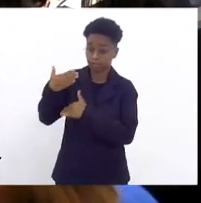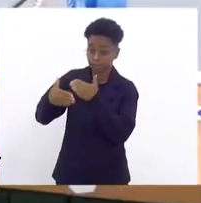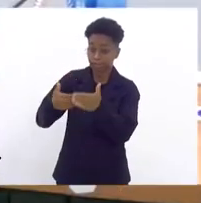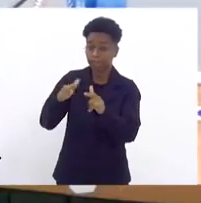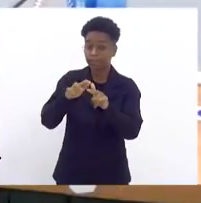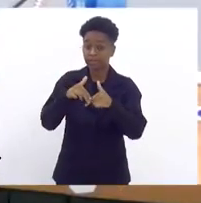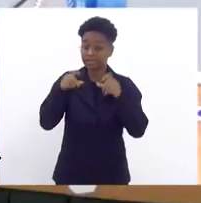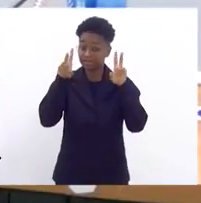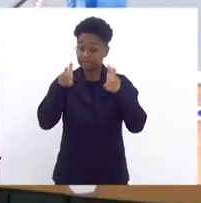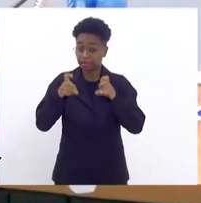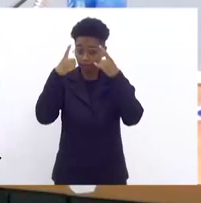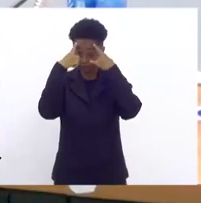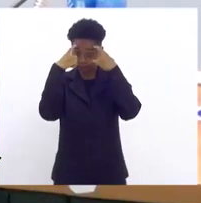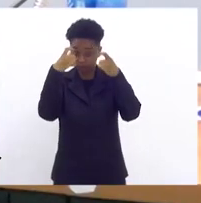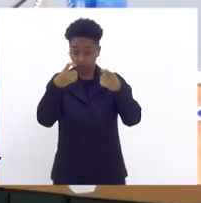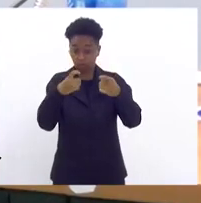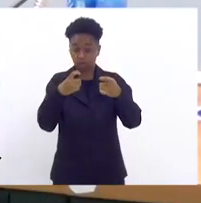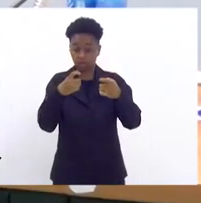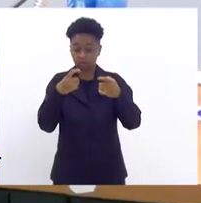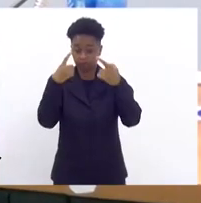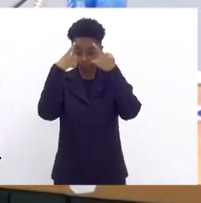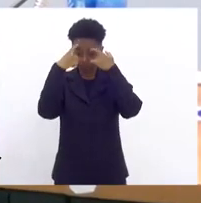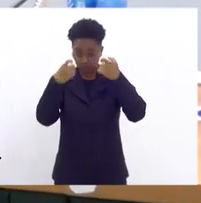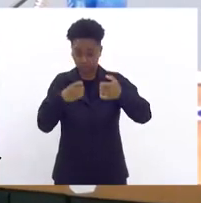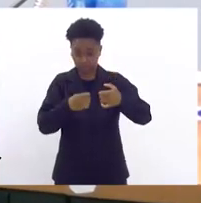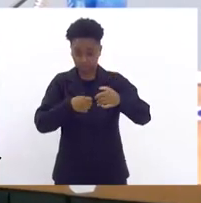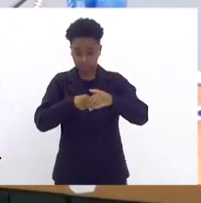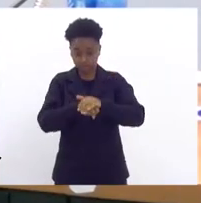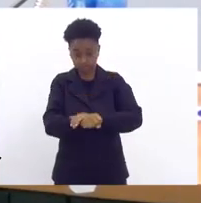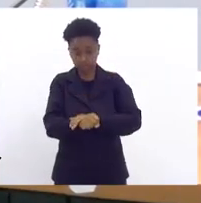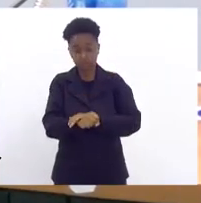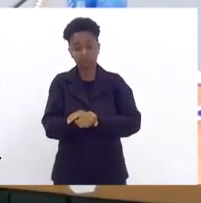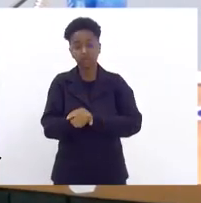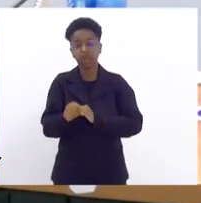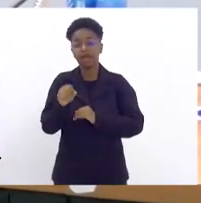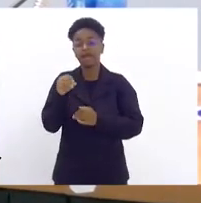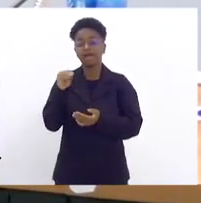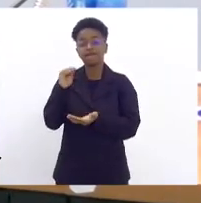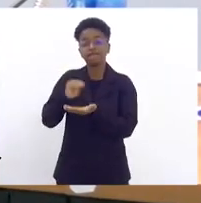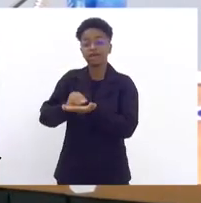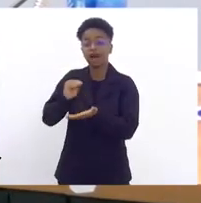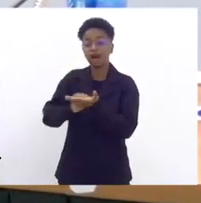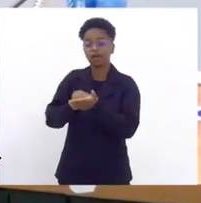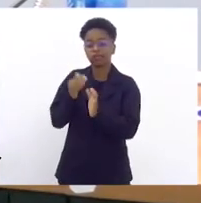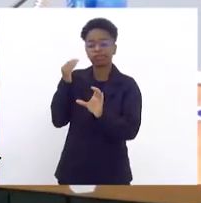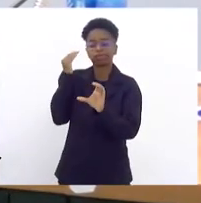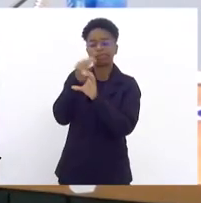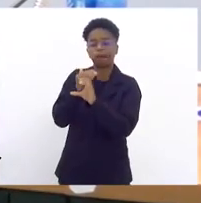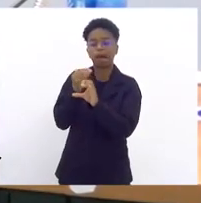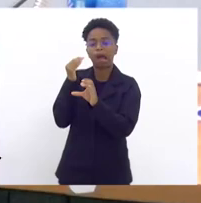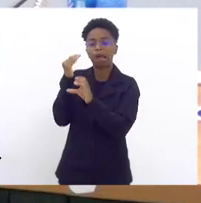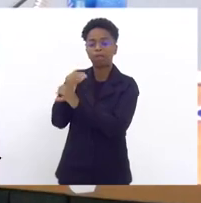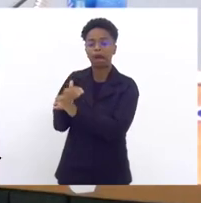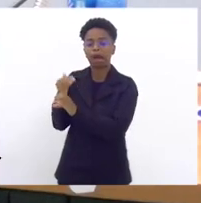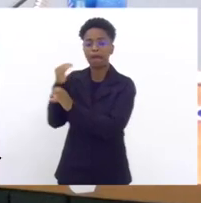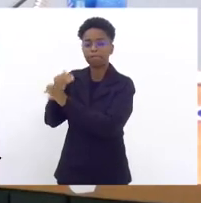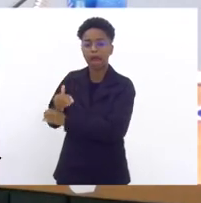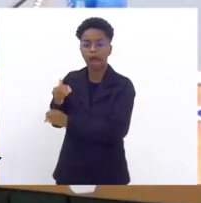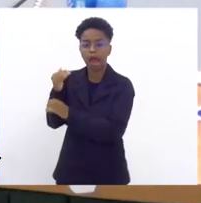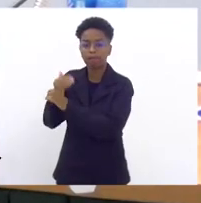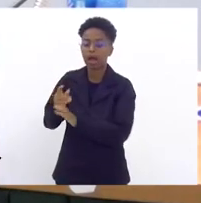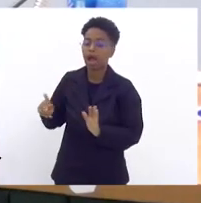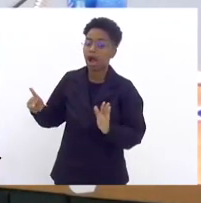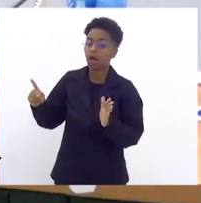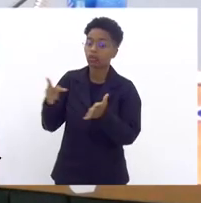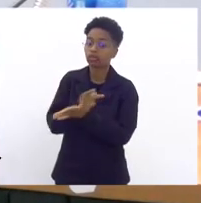violência obstétrica toda falta de comunicação com